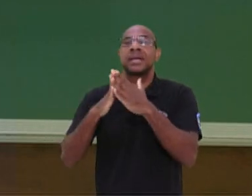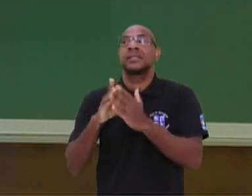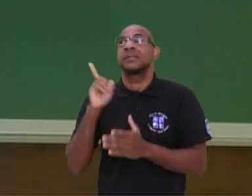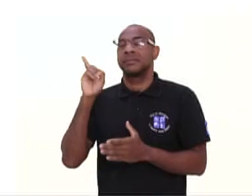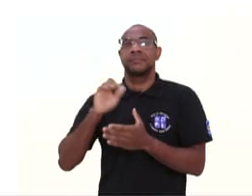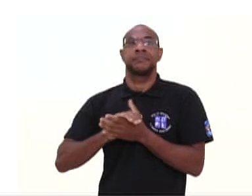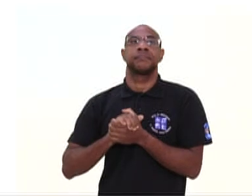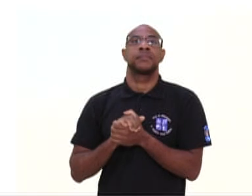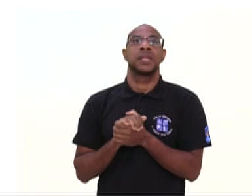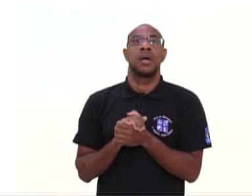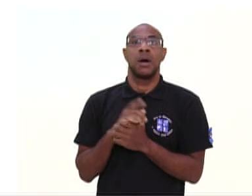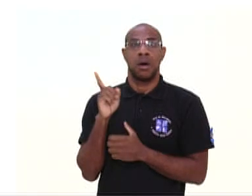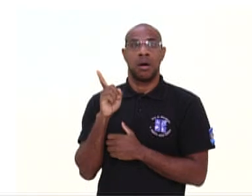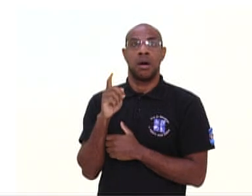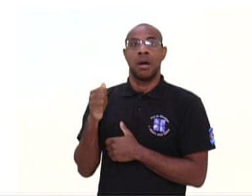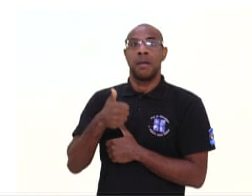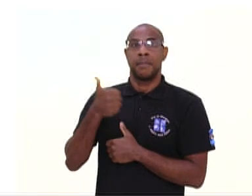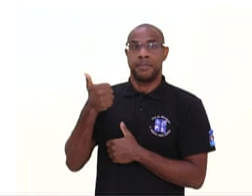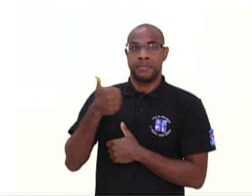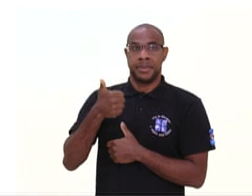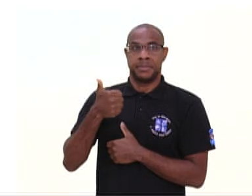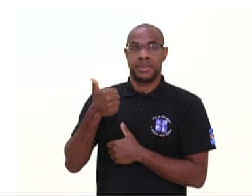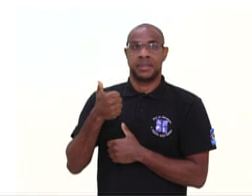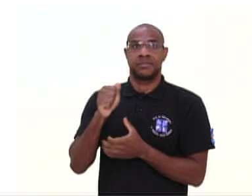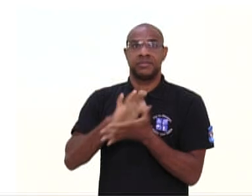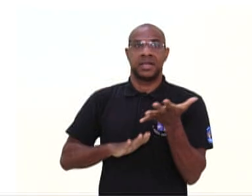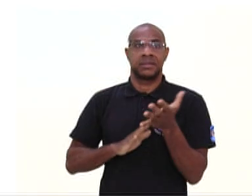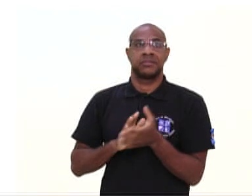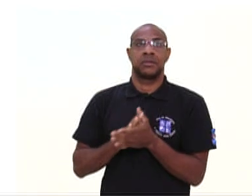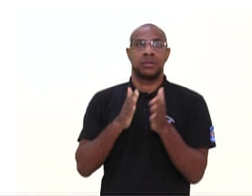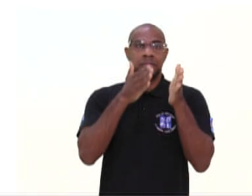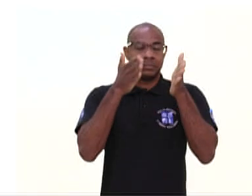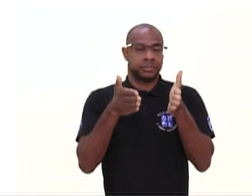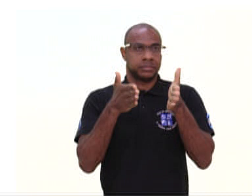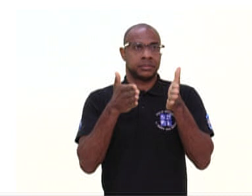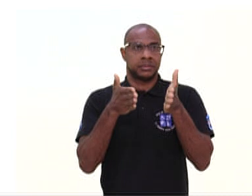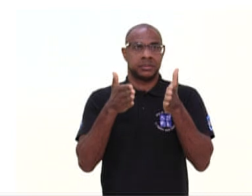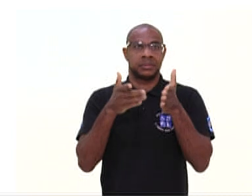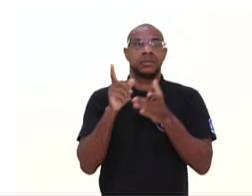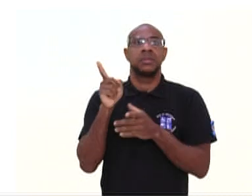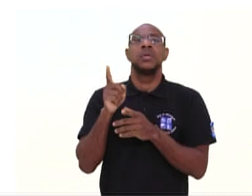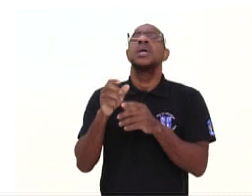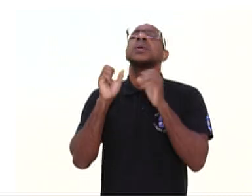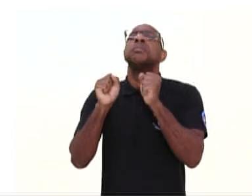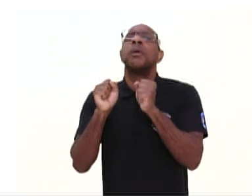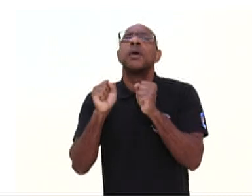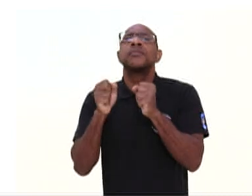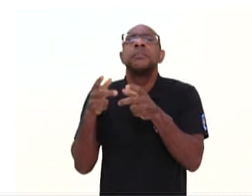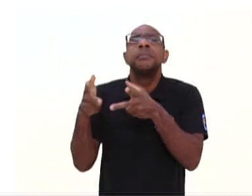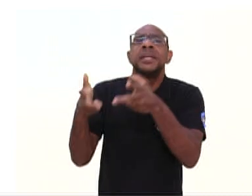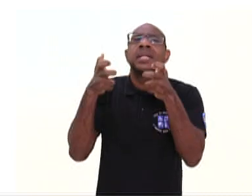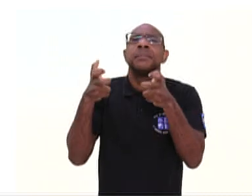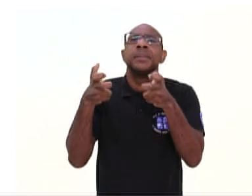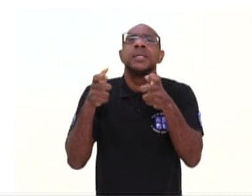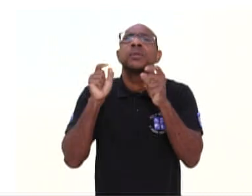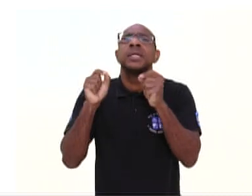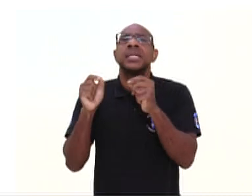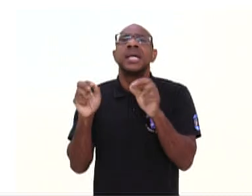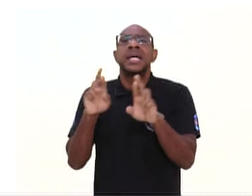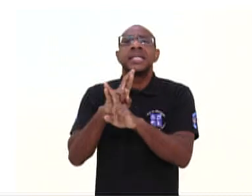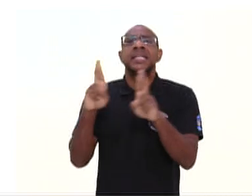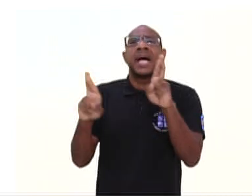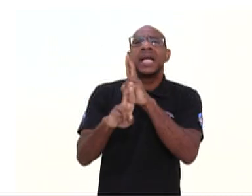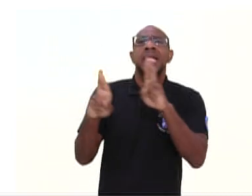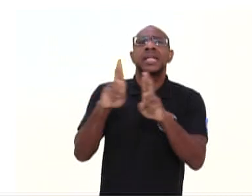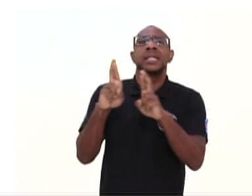gente. Aí, à esquerda, vocês têm o recorte e o comando. O que se pode deduzir a partir da relação entre